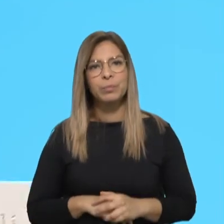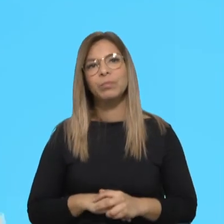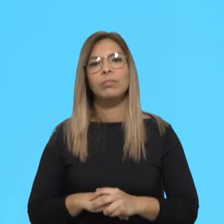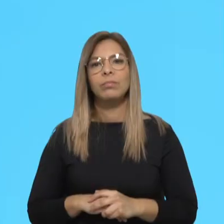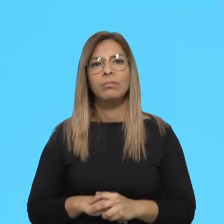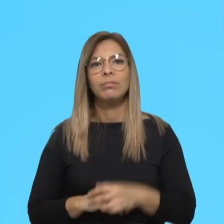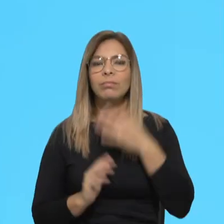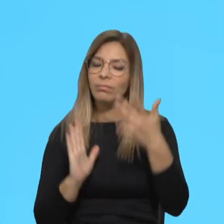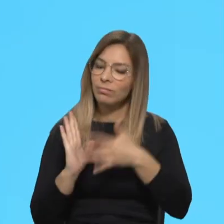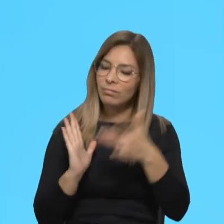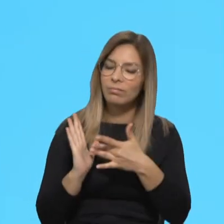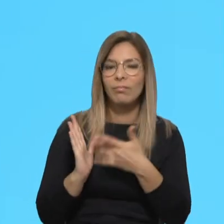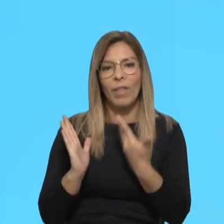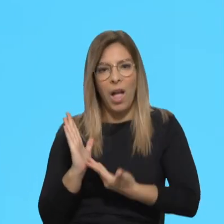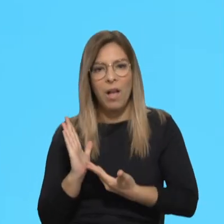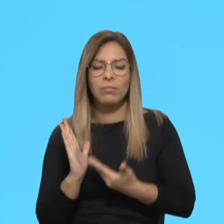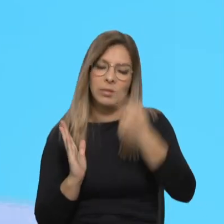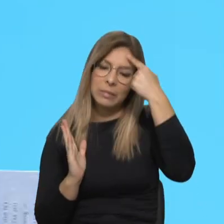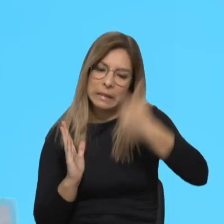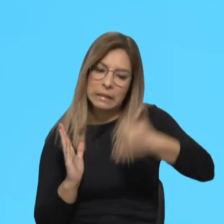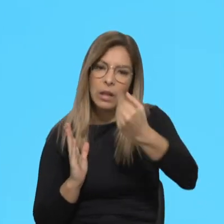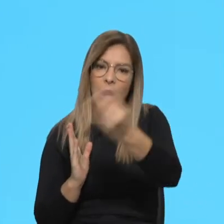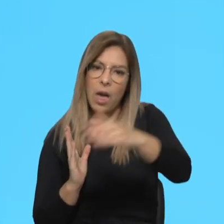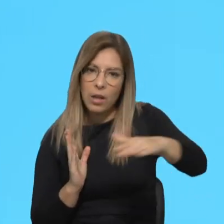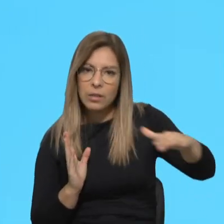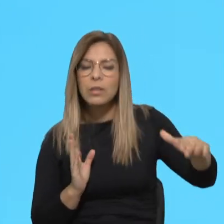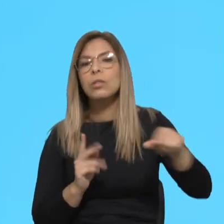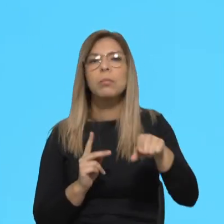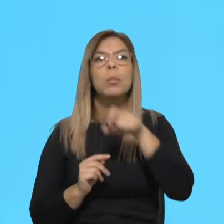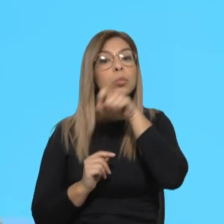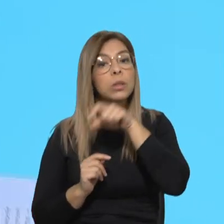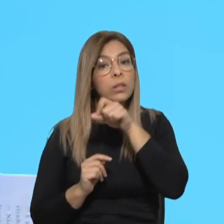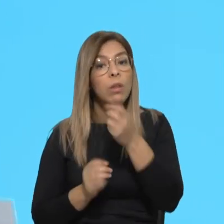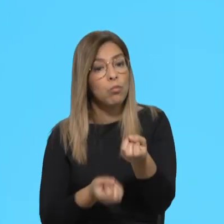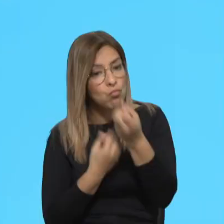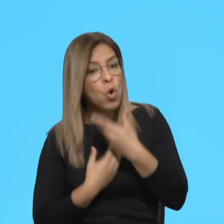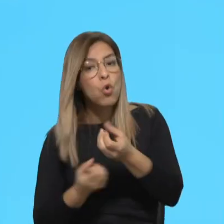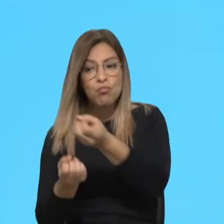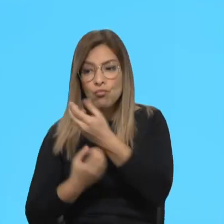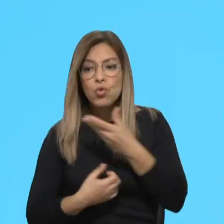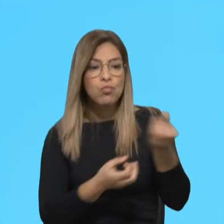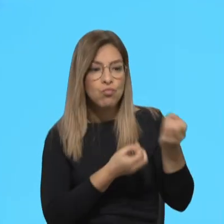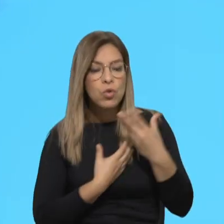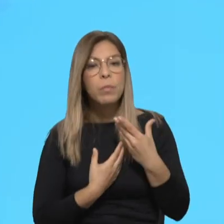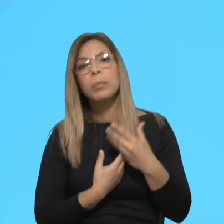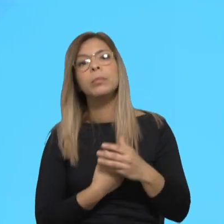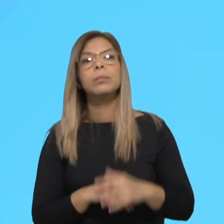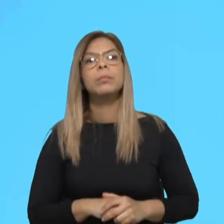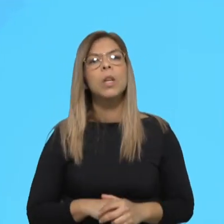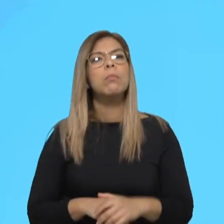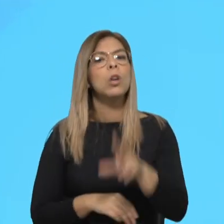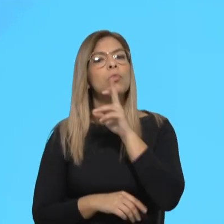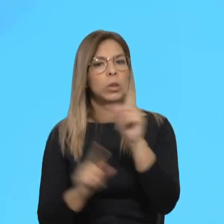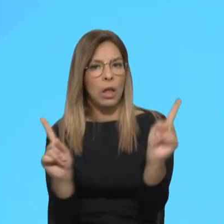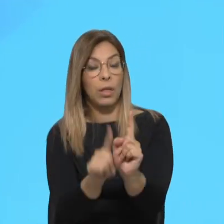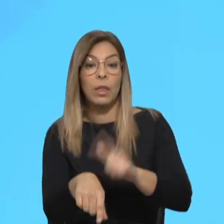a pensar, de facto, nas crianças, na forma como é possível falar destes temas às crianças. Para uma resposta muito breve, porque o nosso